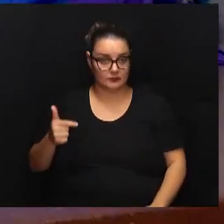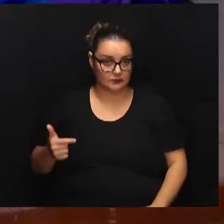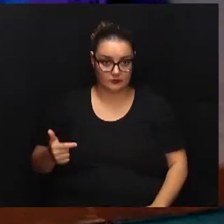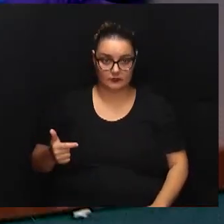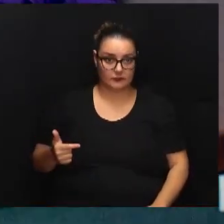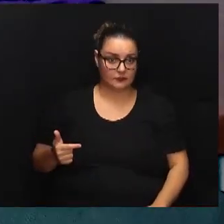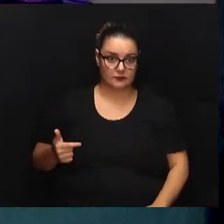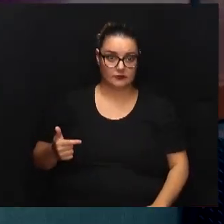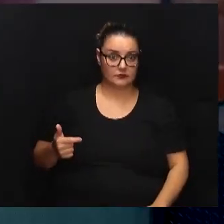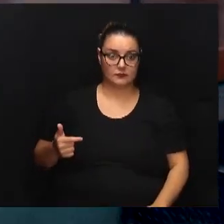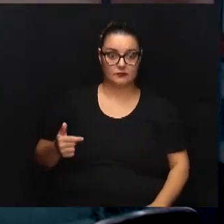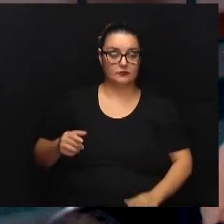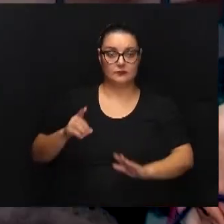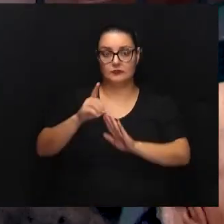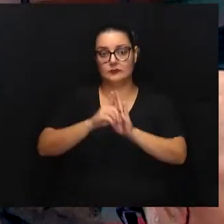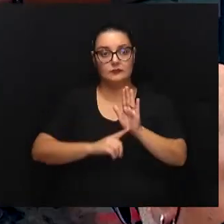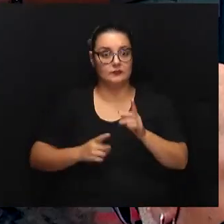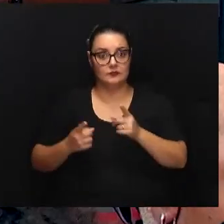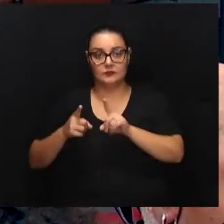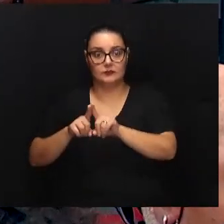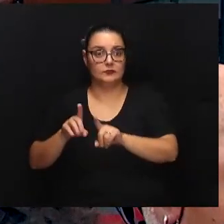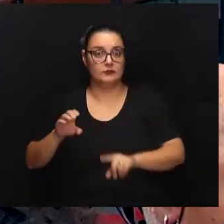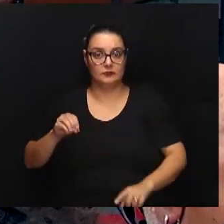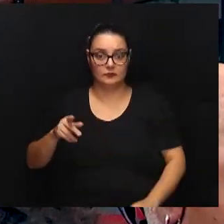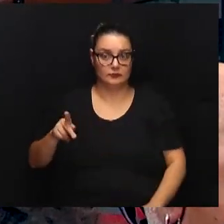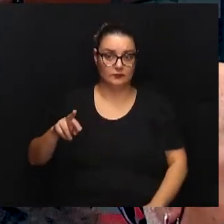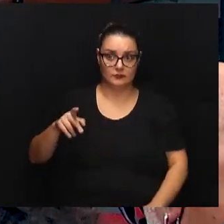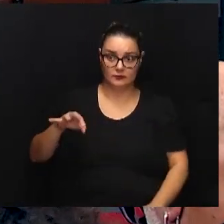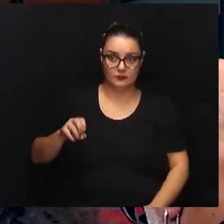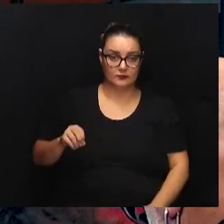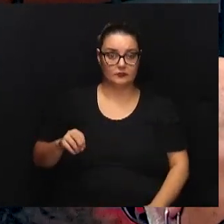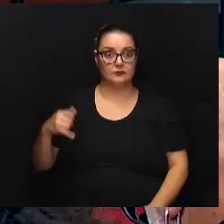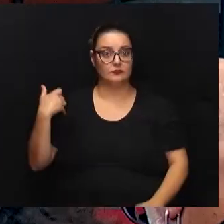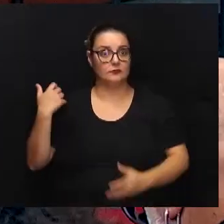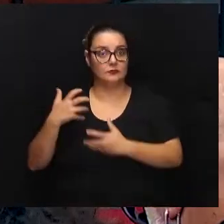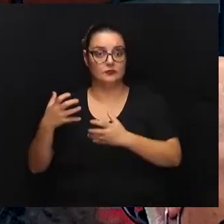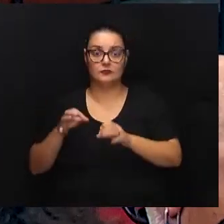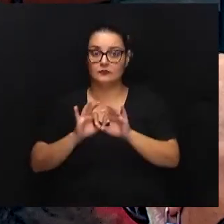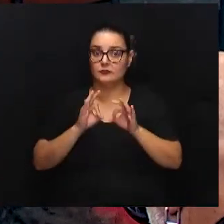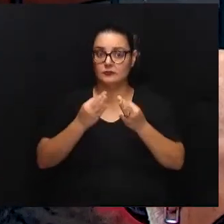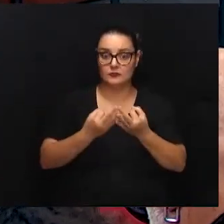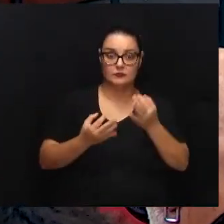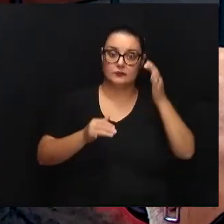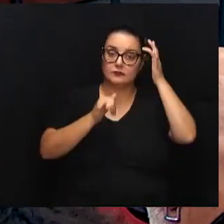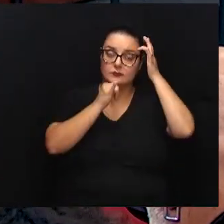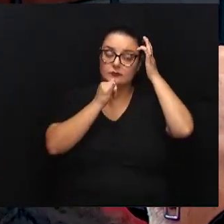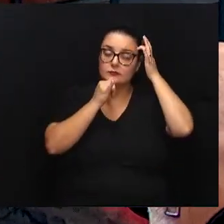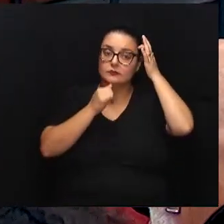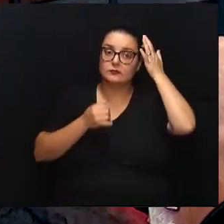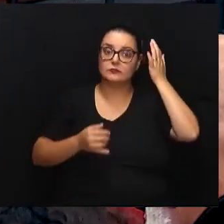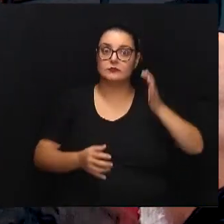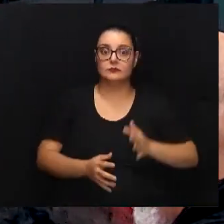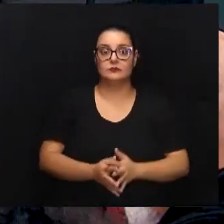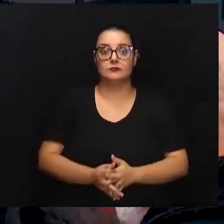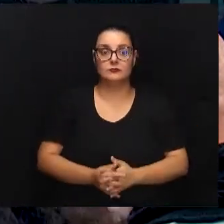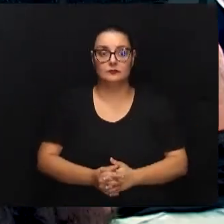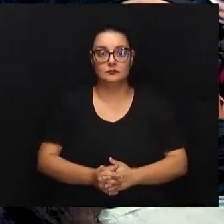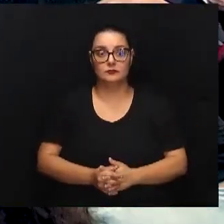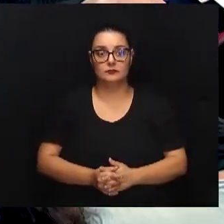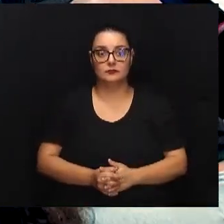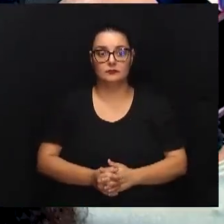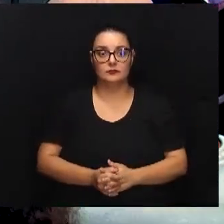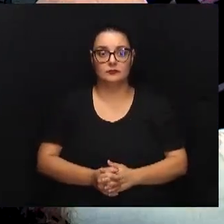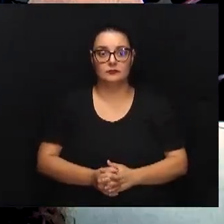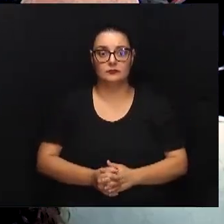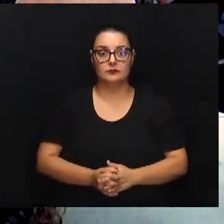do INSS, que não tem a questão de direitos com os seus companheiros, que na idosidade a família, por